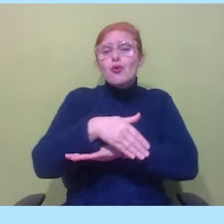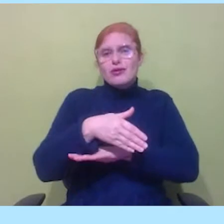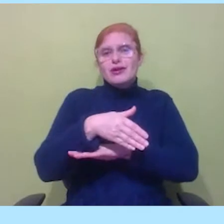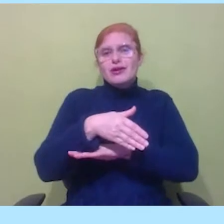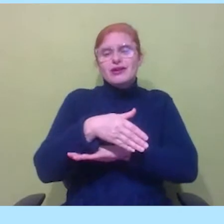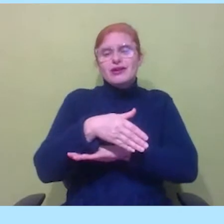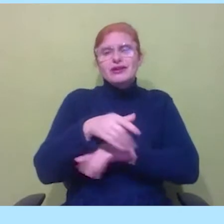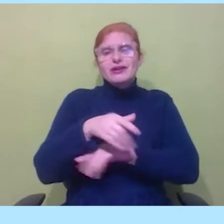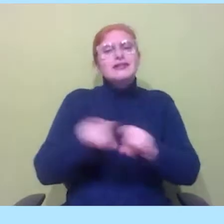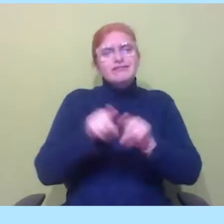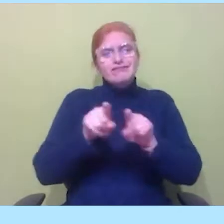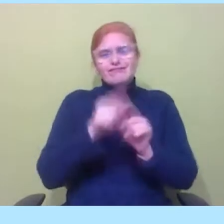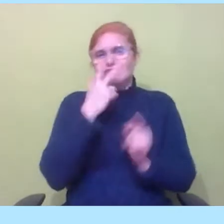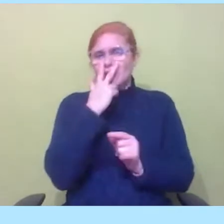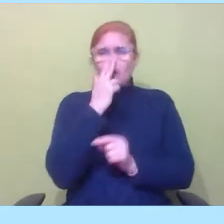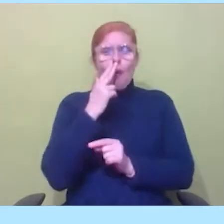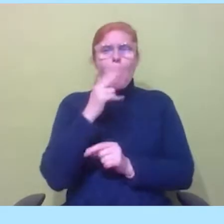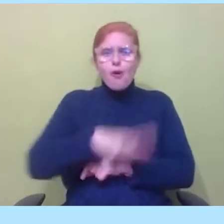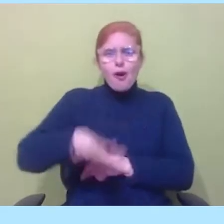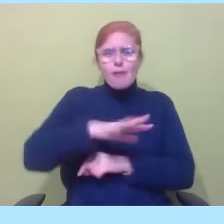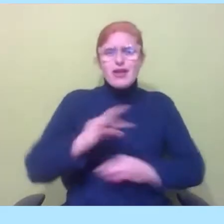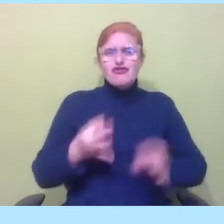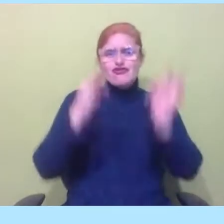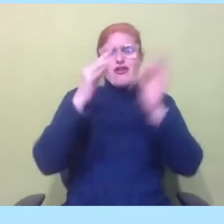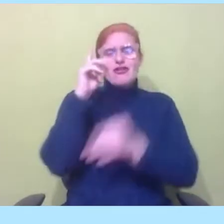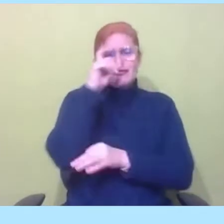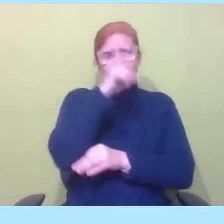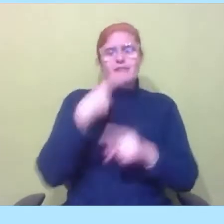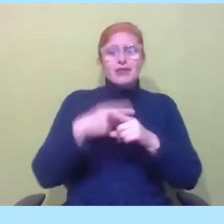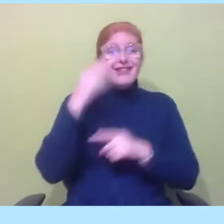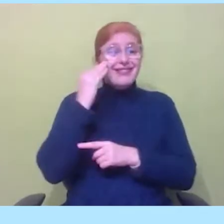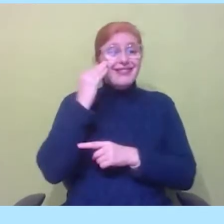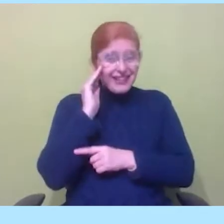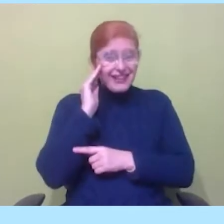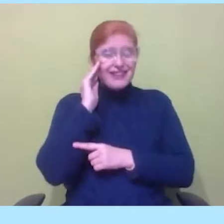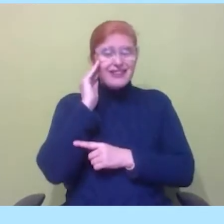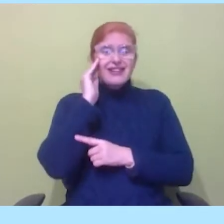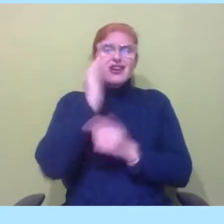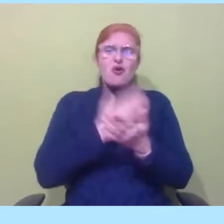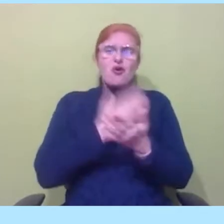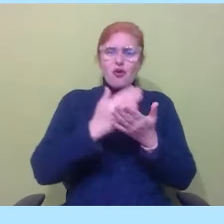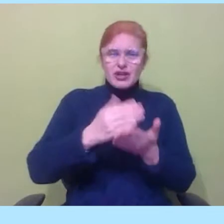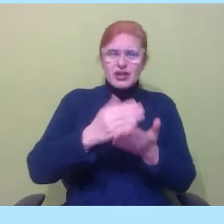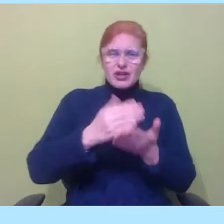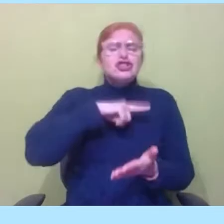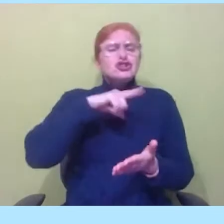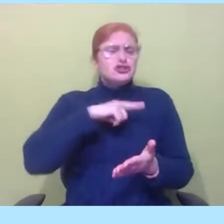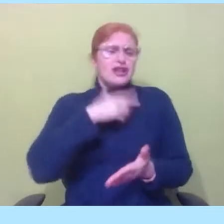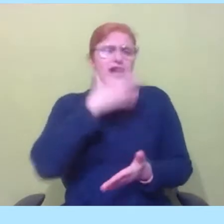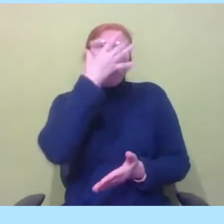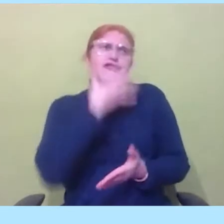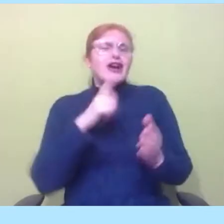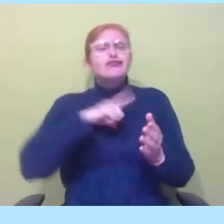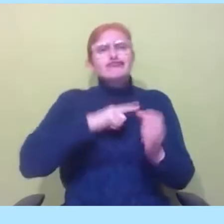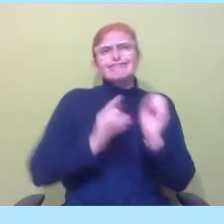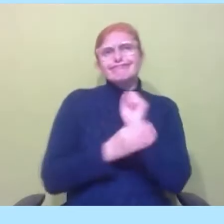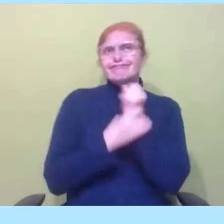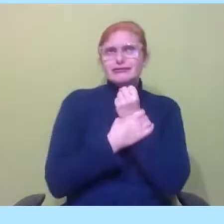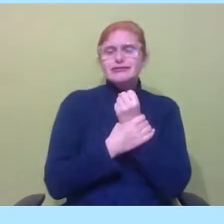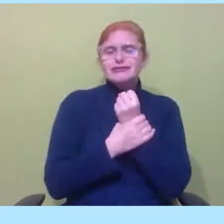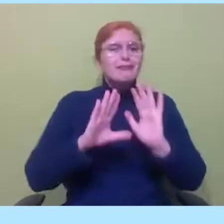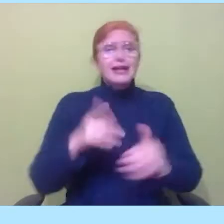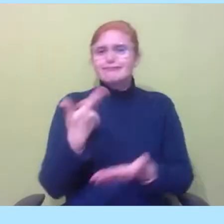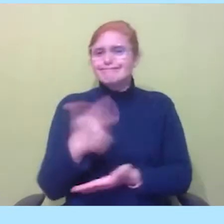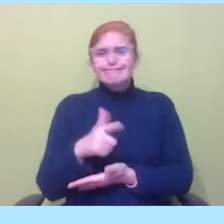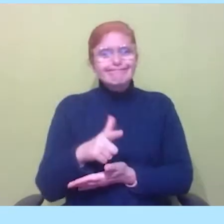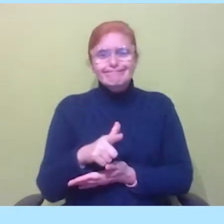já entende, lá no começo, a gente achava que tinha alguma proteção, que tinha alguma segurança, né? E não tem, a gente sabe que não